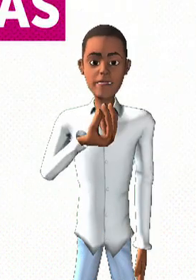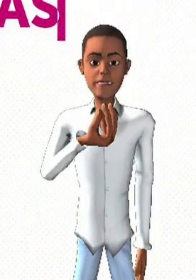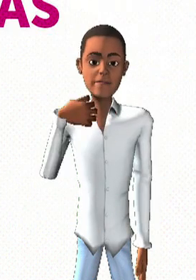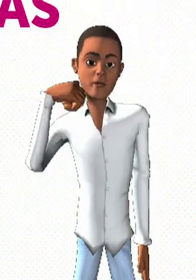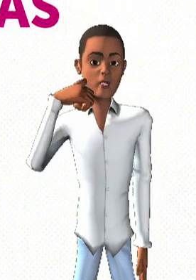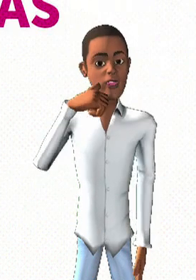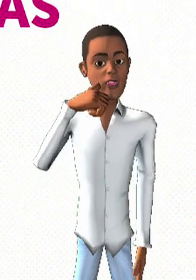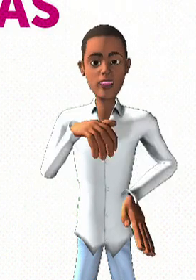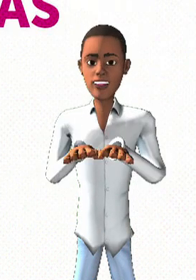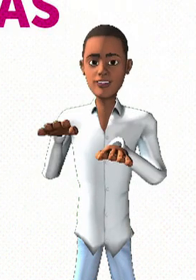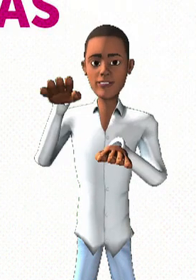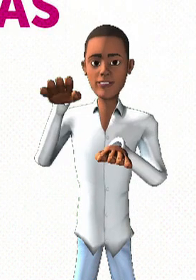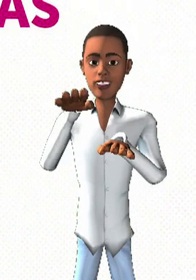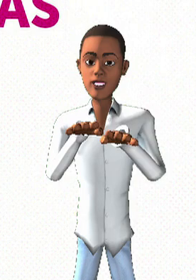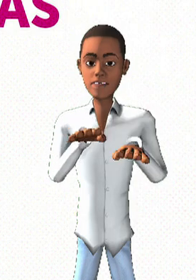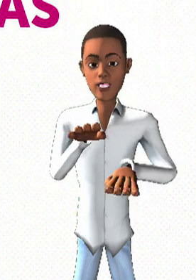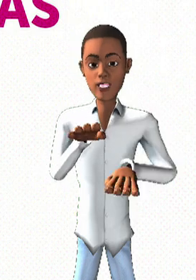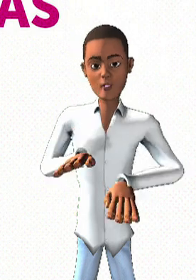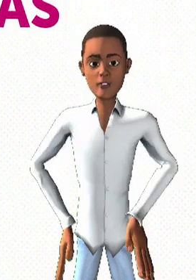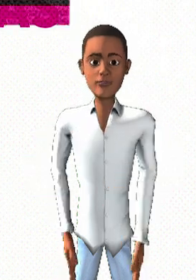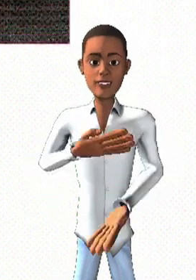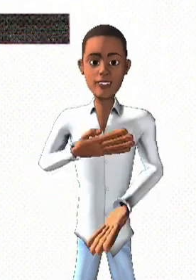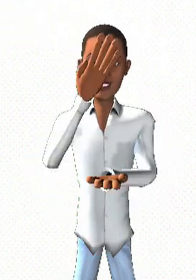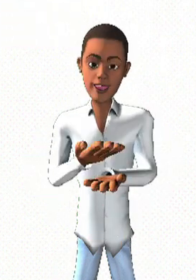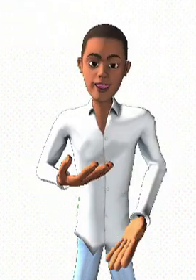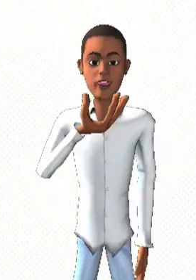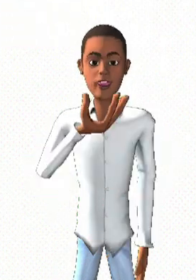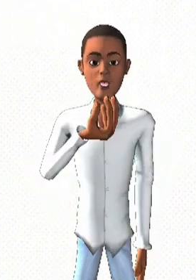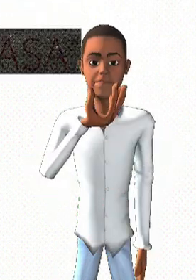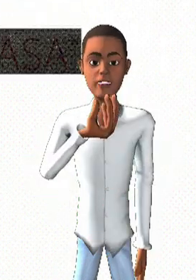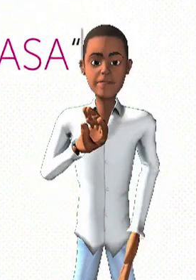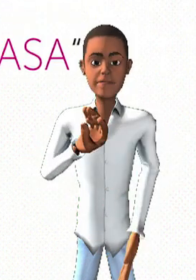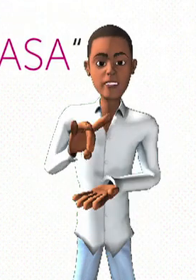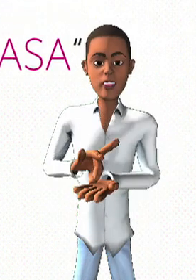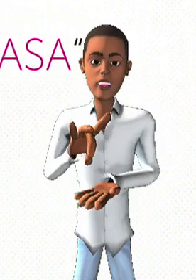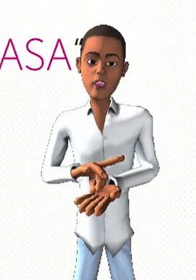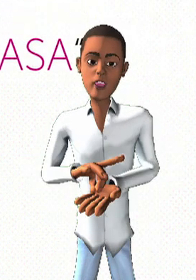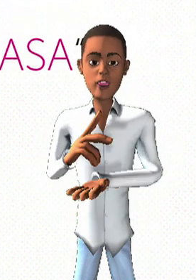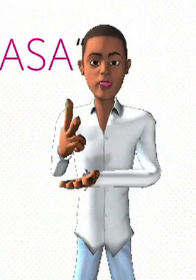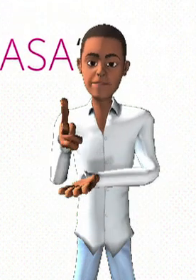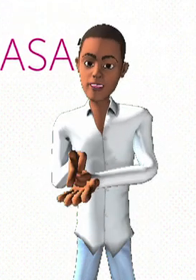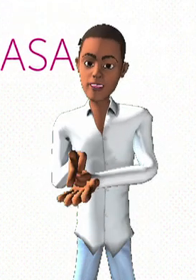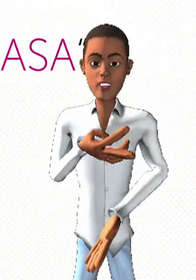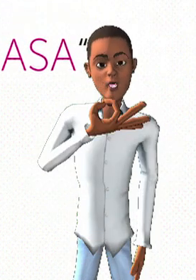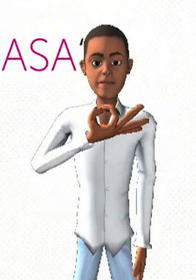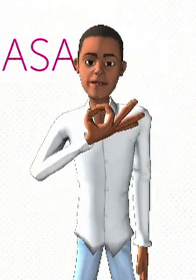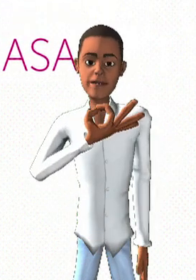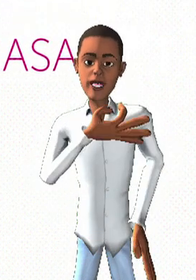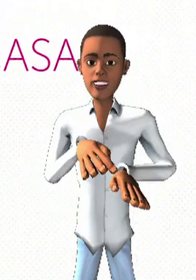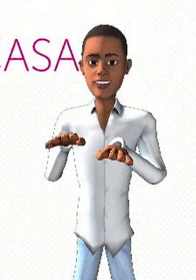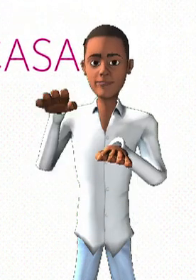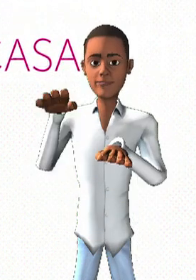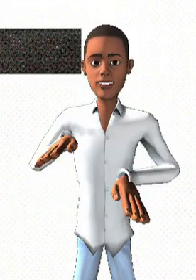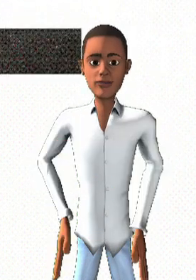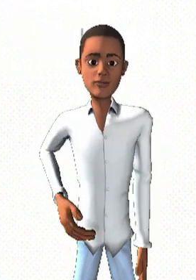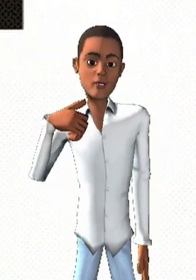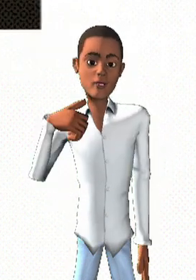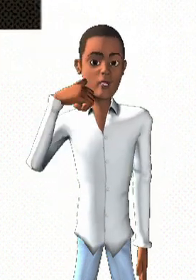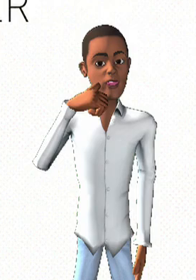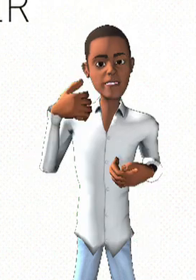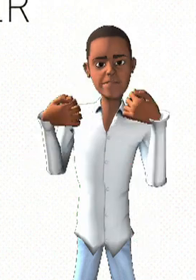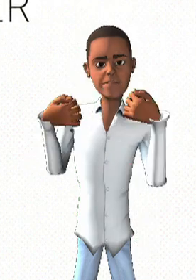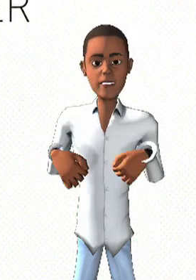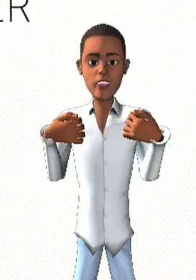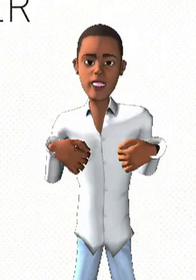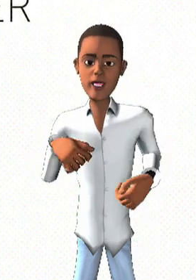que acreditam em tudo que se refere a diferenças de gênero. Que o homem que é homem não leva desaforo para casa, que ele deve ter a última palavra em casa, que a